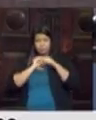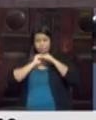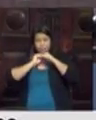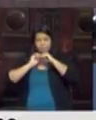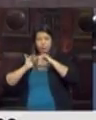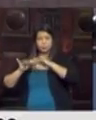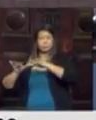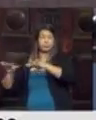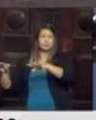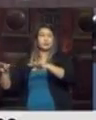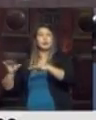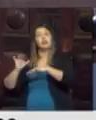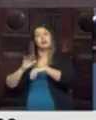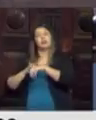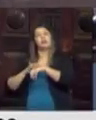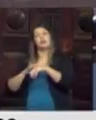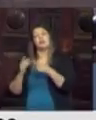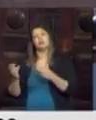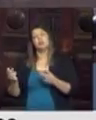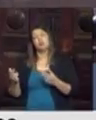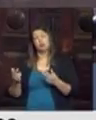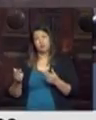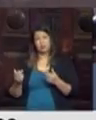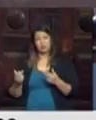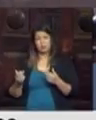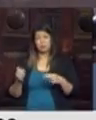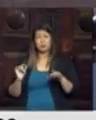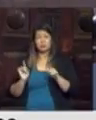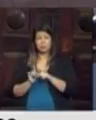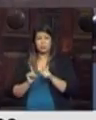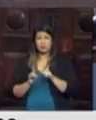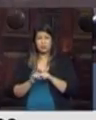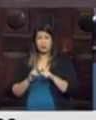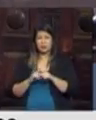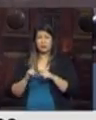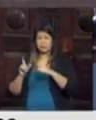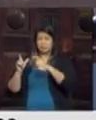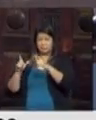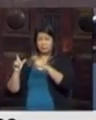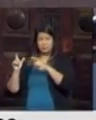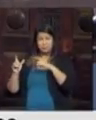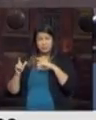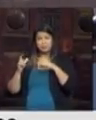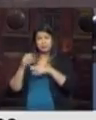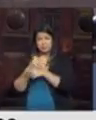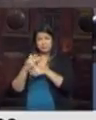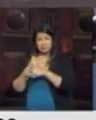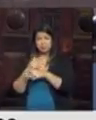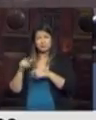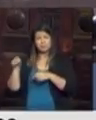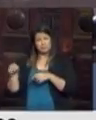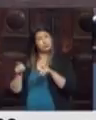urbanas e tem essa relação estreita com as áreas rurais,